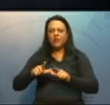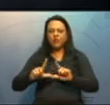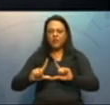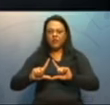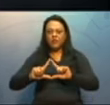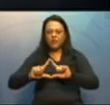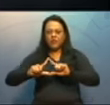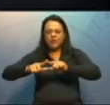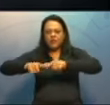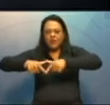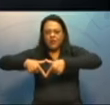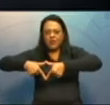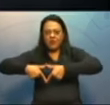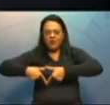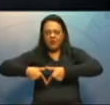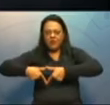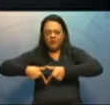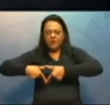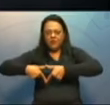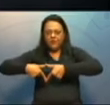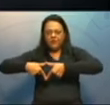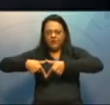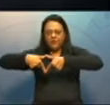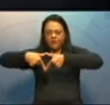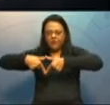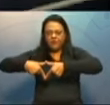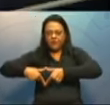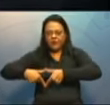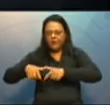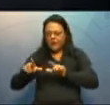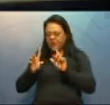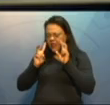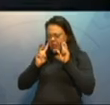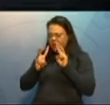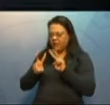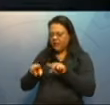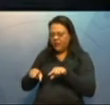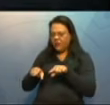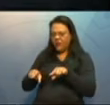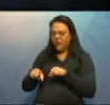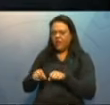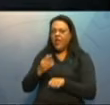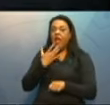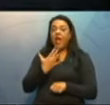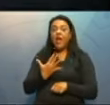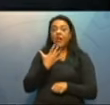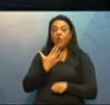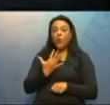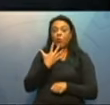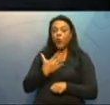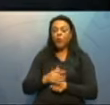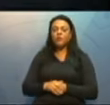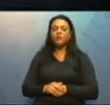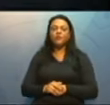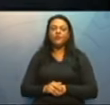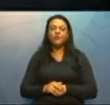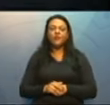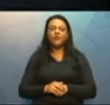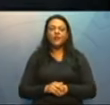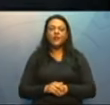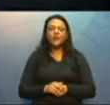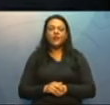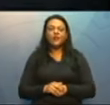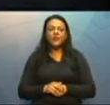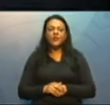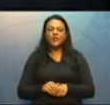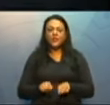os triângulos invertidos, tá? Mas preste bastante atenção nas cores e